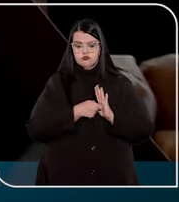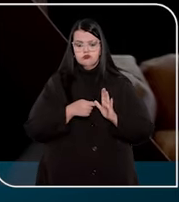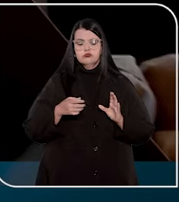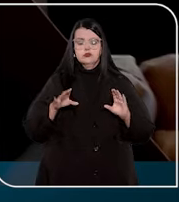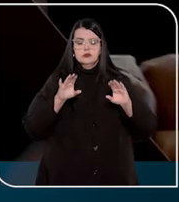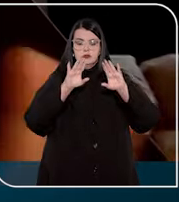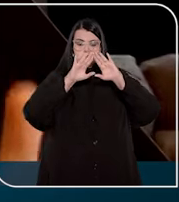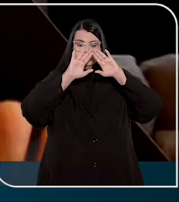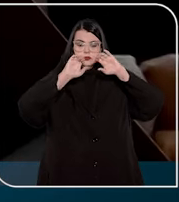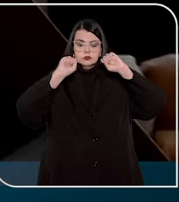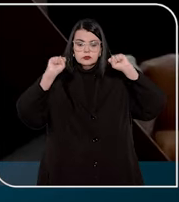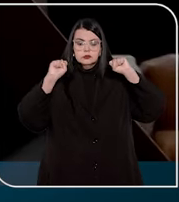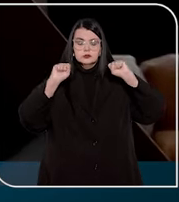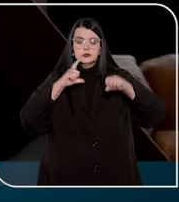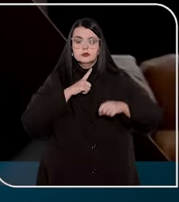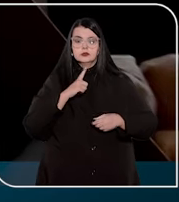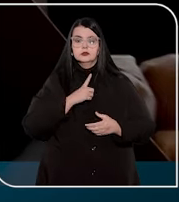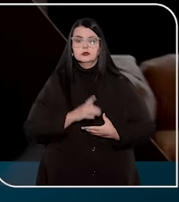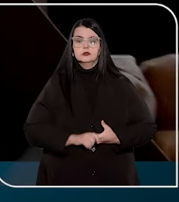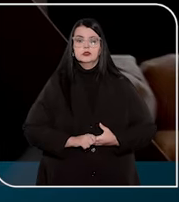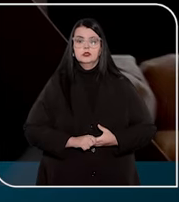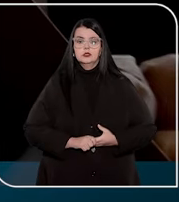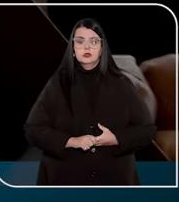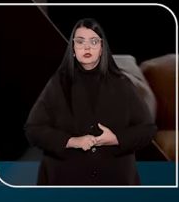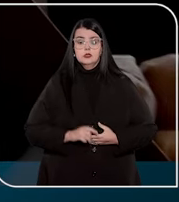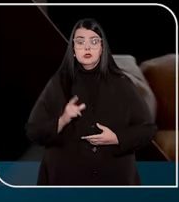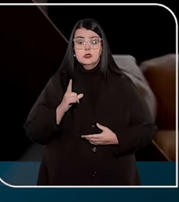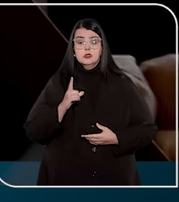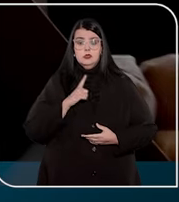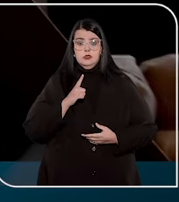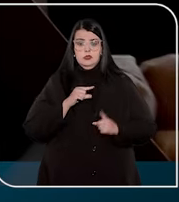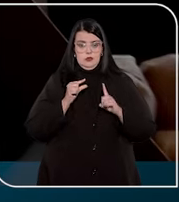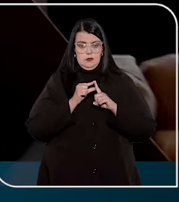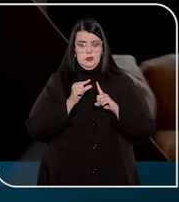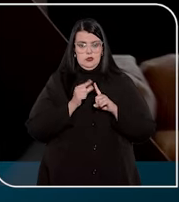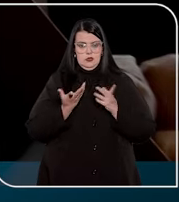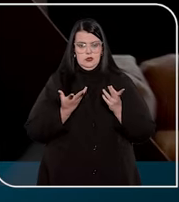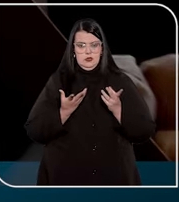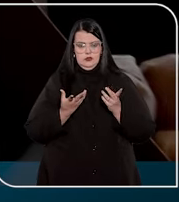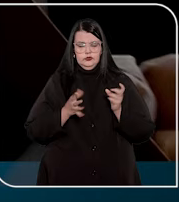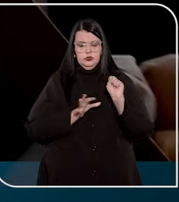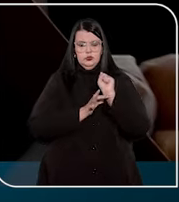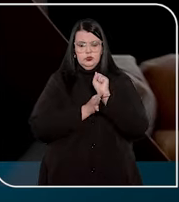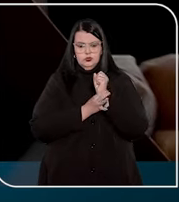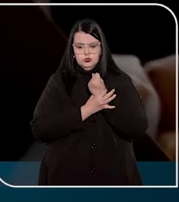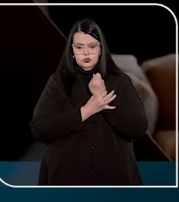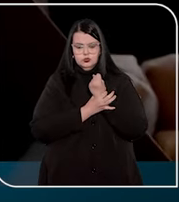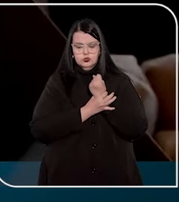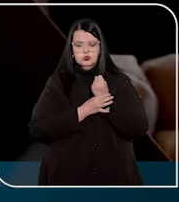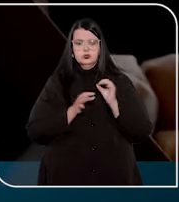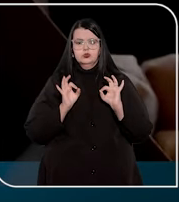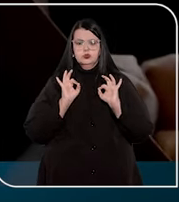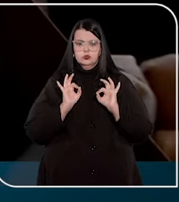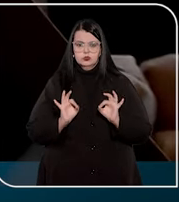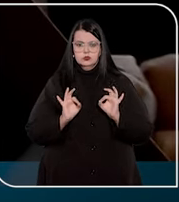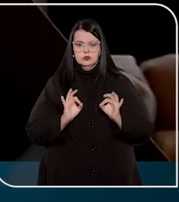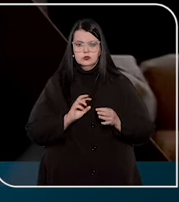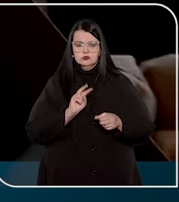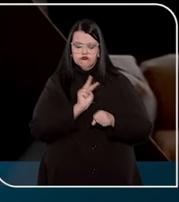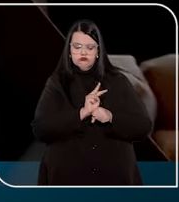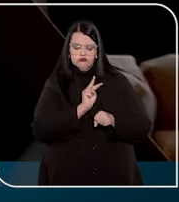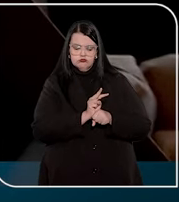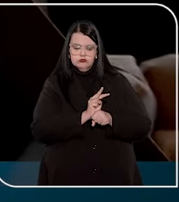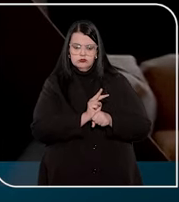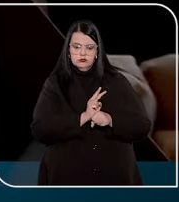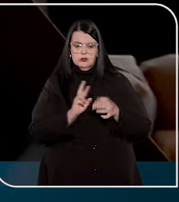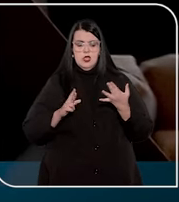origem, que segura, vou usar essa palavra aqui porque ela não tem um sentido técnico específico, segura o meu recurso